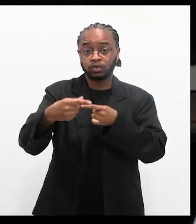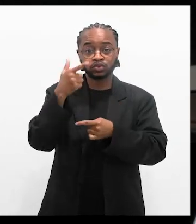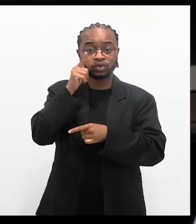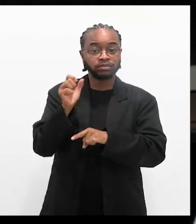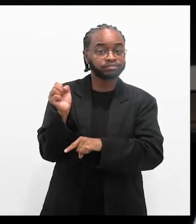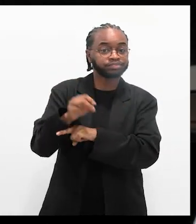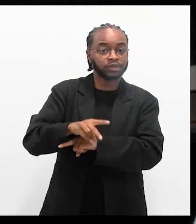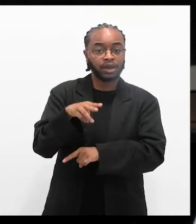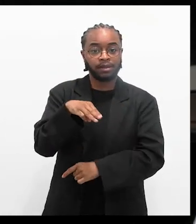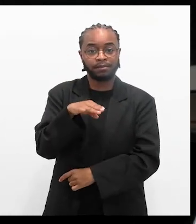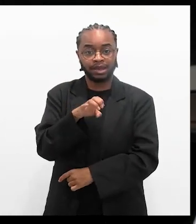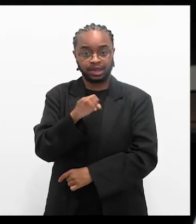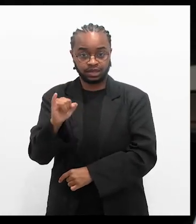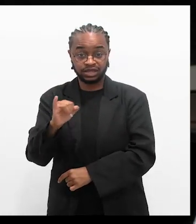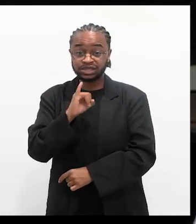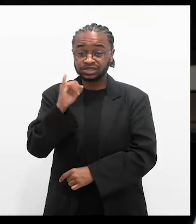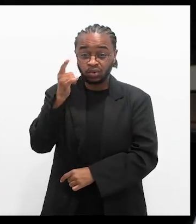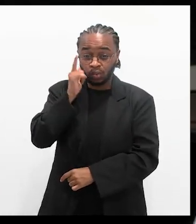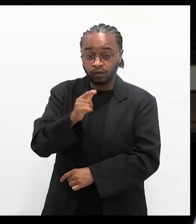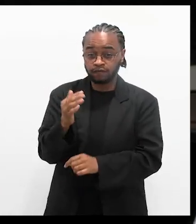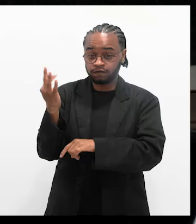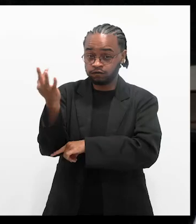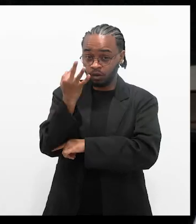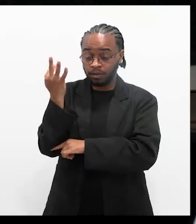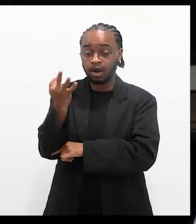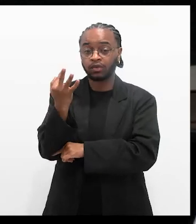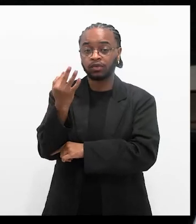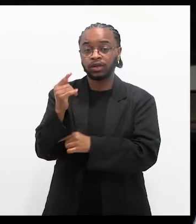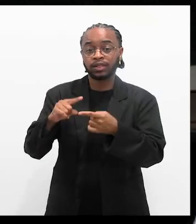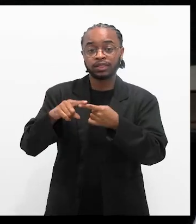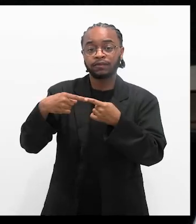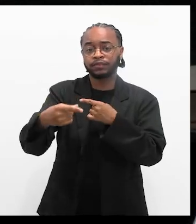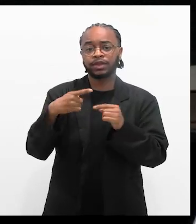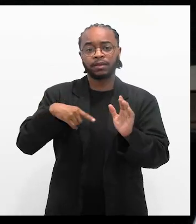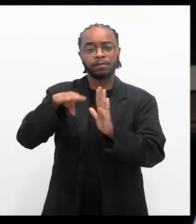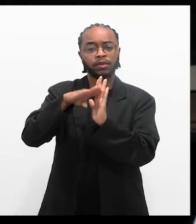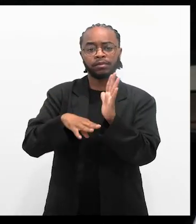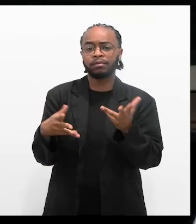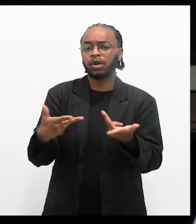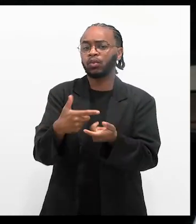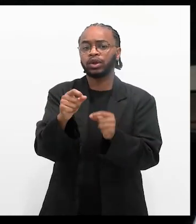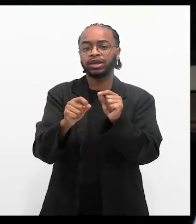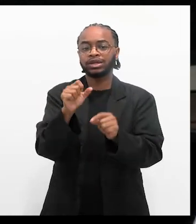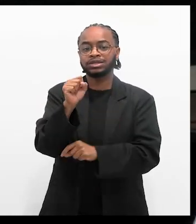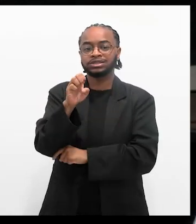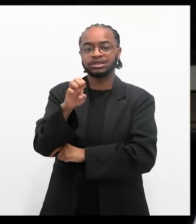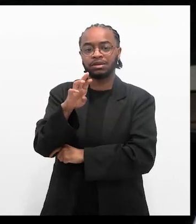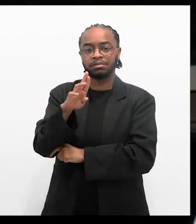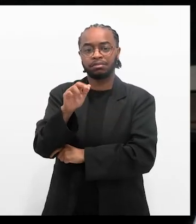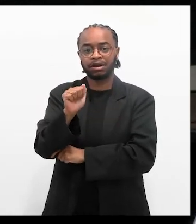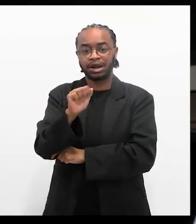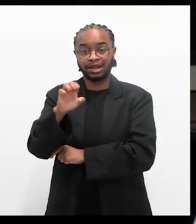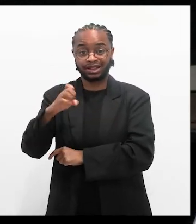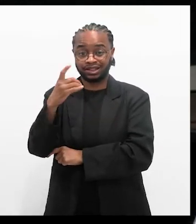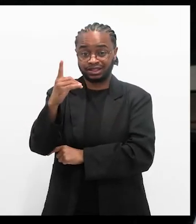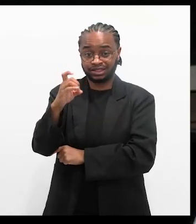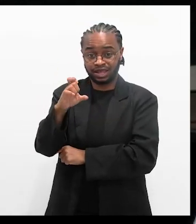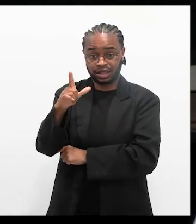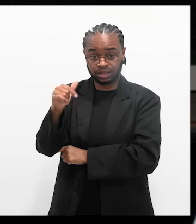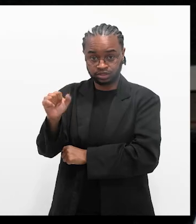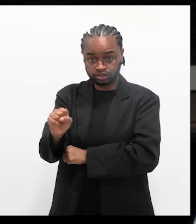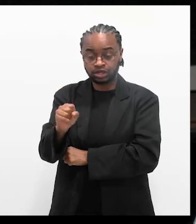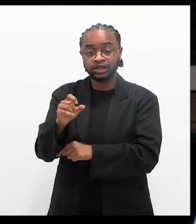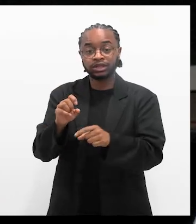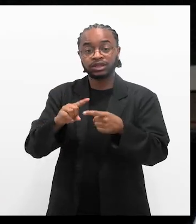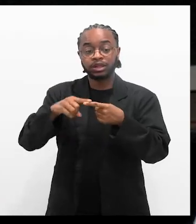MEI. Na hora que ela se formaliza, ela acaba caindo num programa maravilhoso que é o Sebrae delas. Quando ela entra no